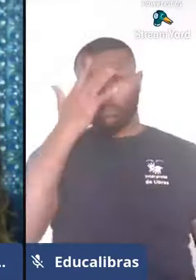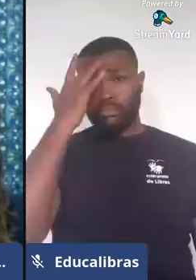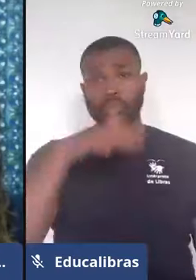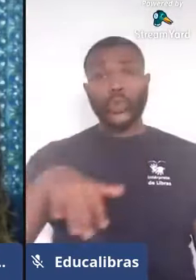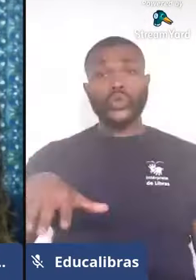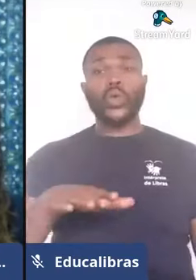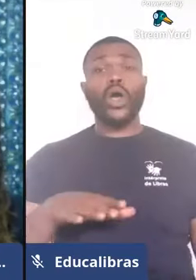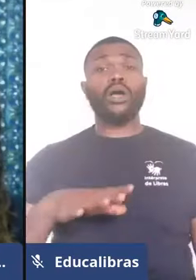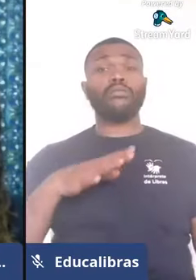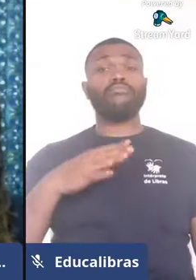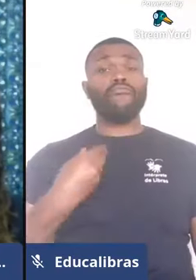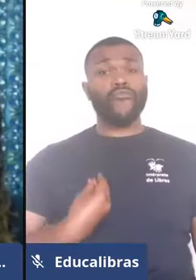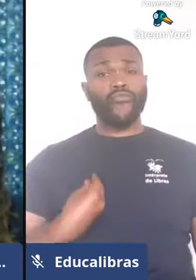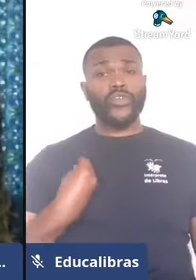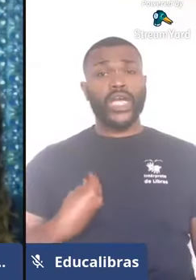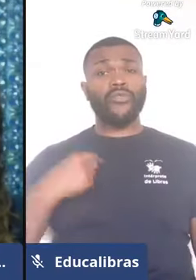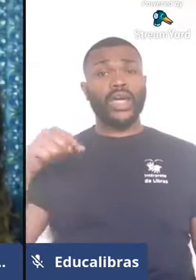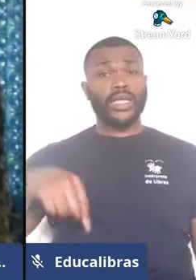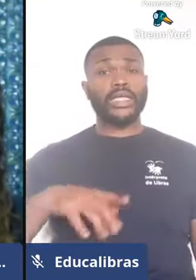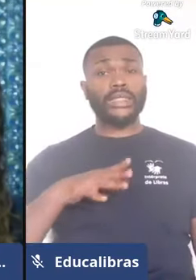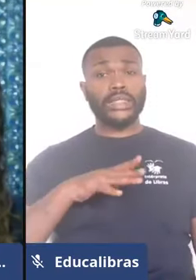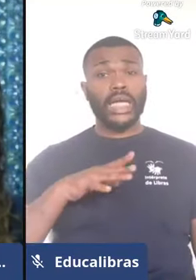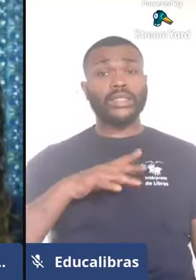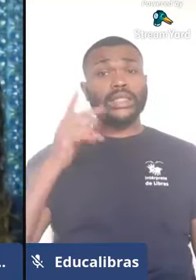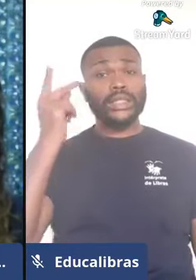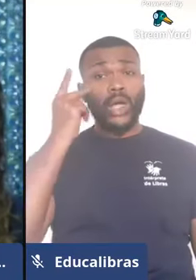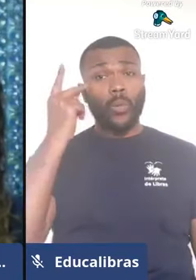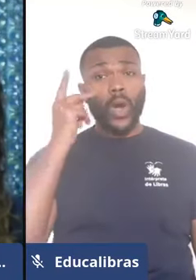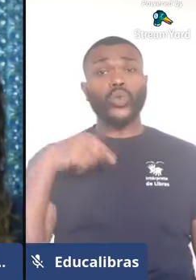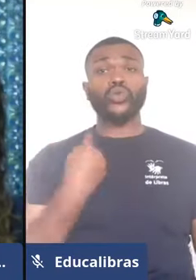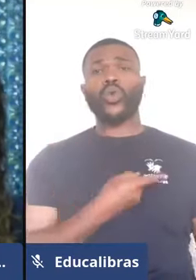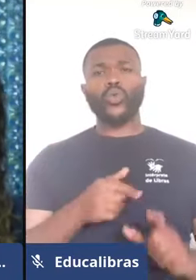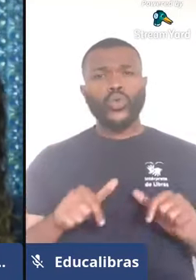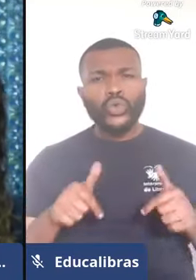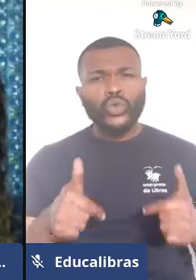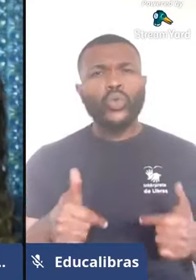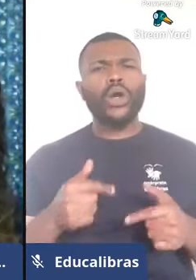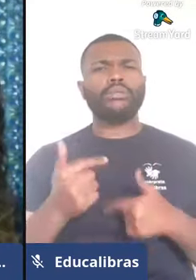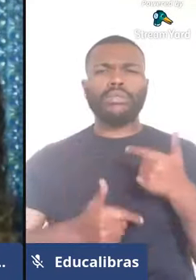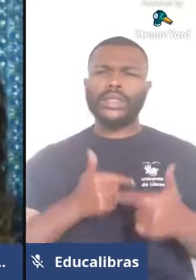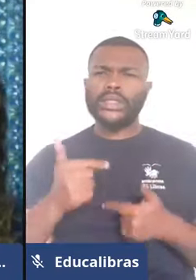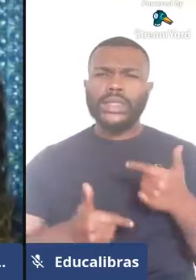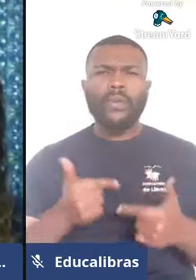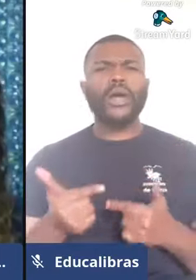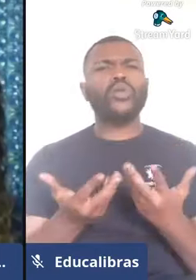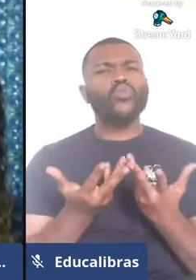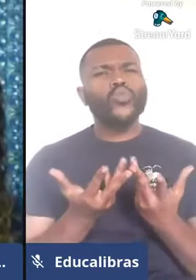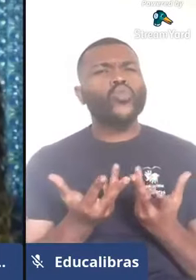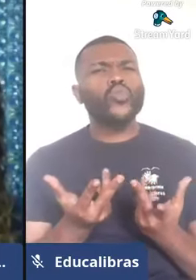nós continuamos nativa, gerando conteúdo de qualidade, né,